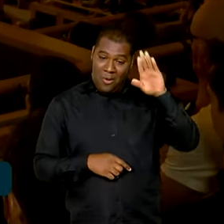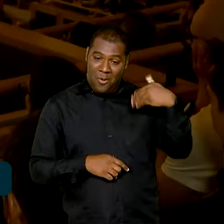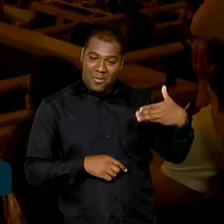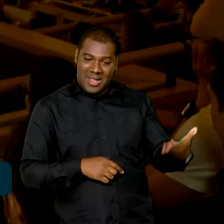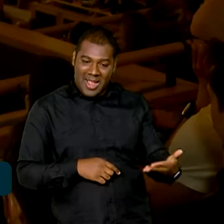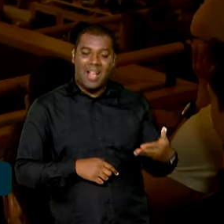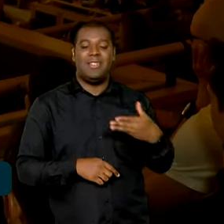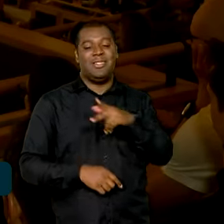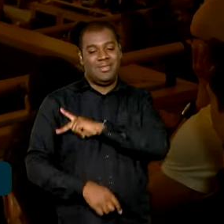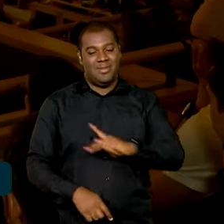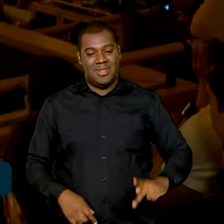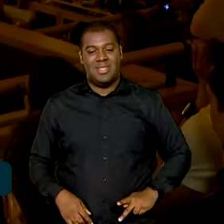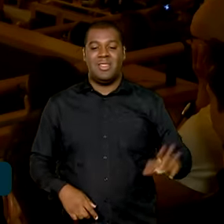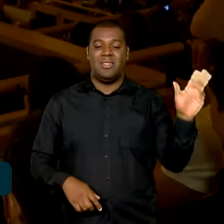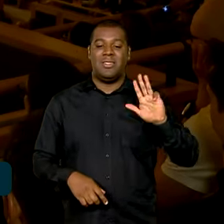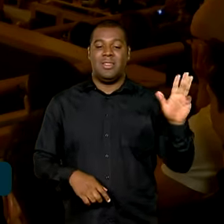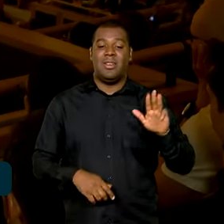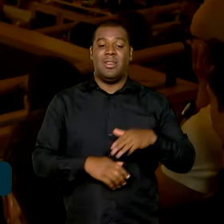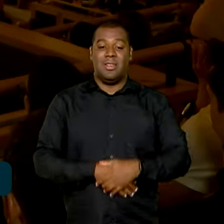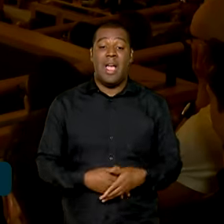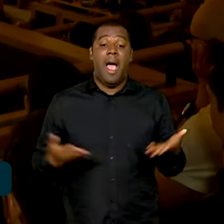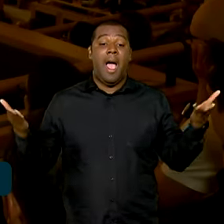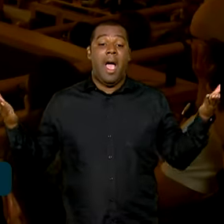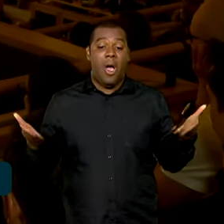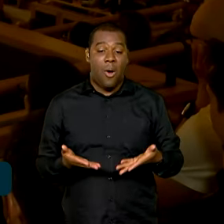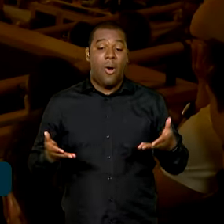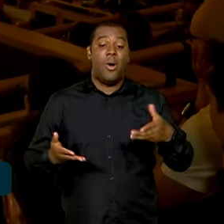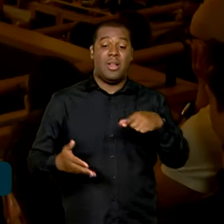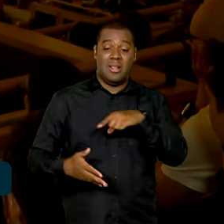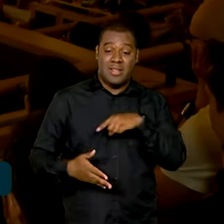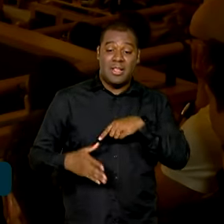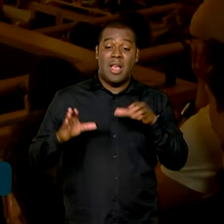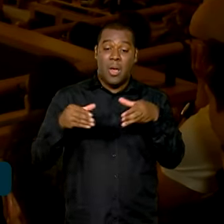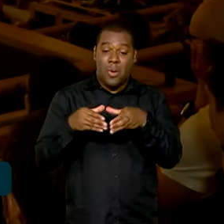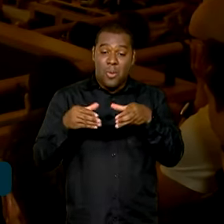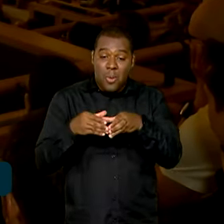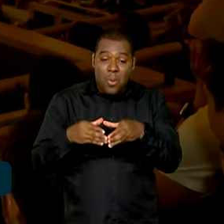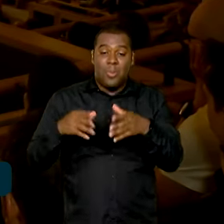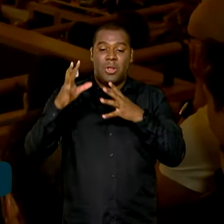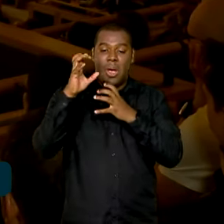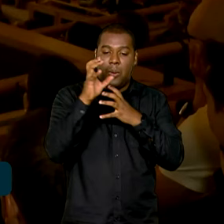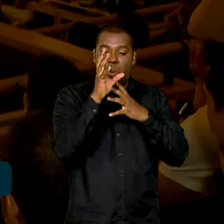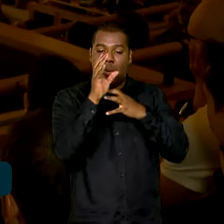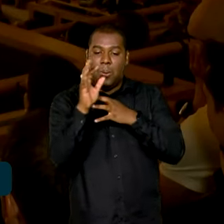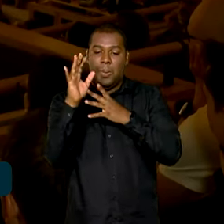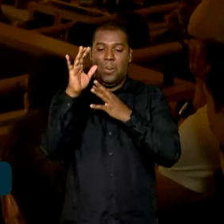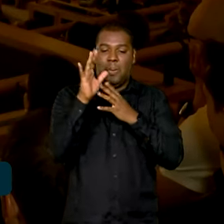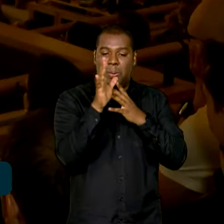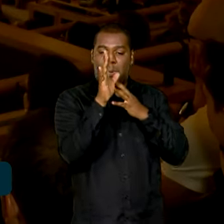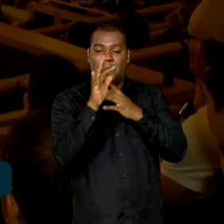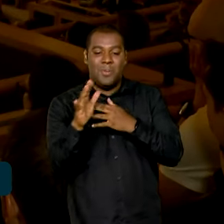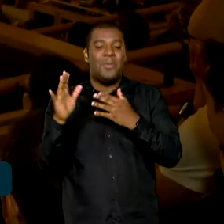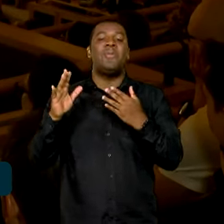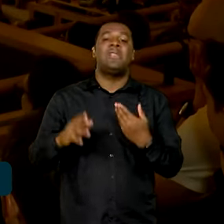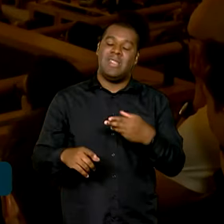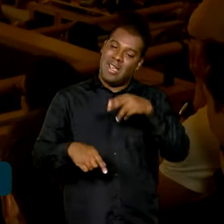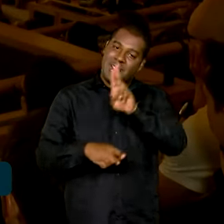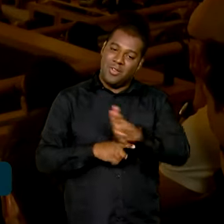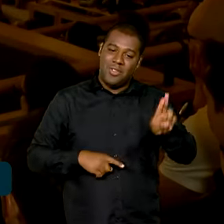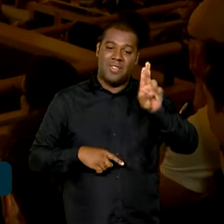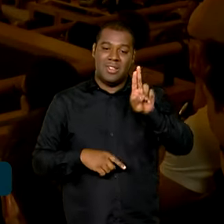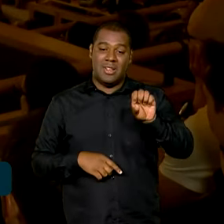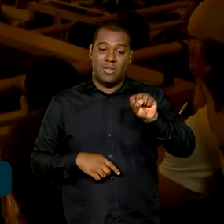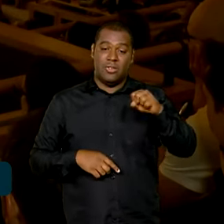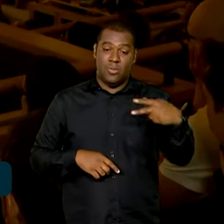acontece a apresentação da Orquestra Sinfônica da USP. A USP é uma das instituições mais reconhecidas